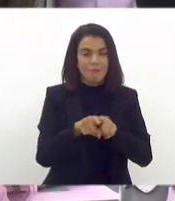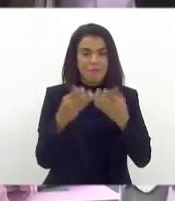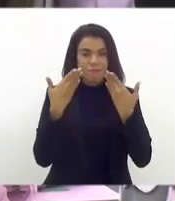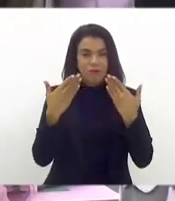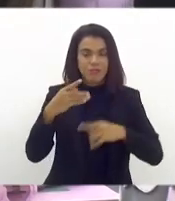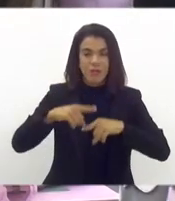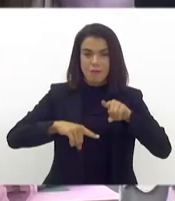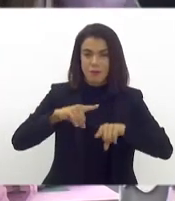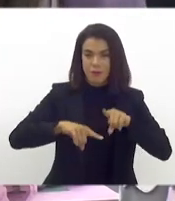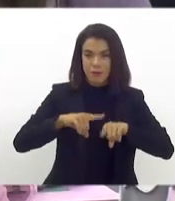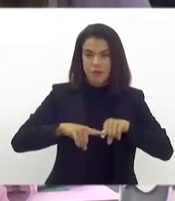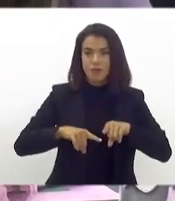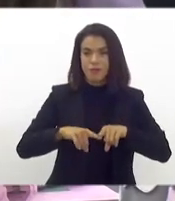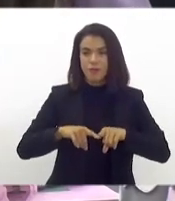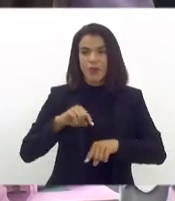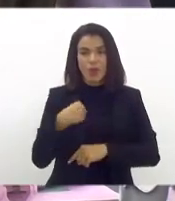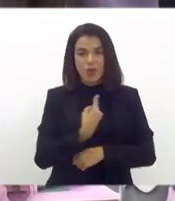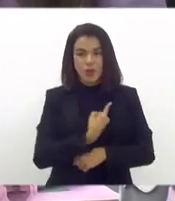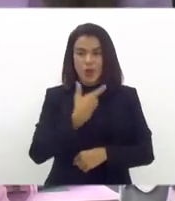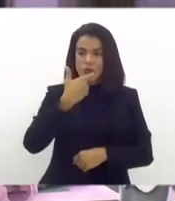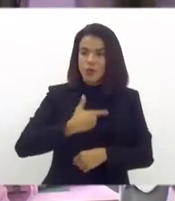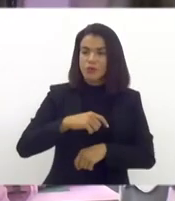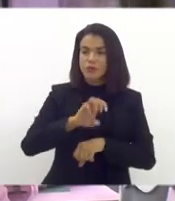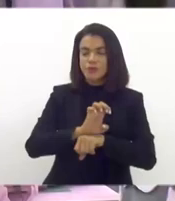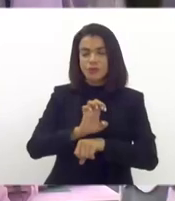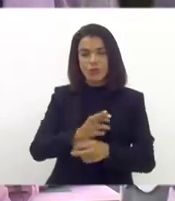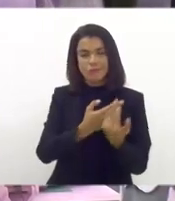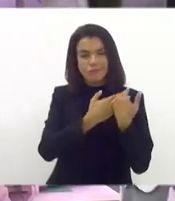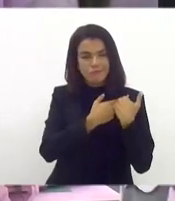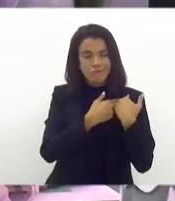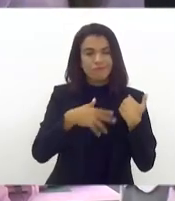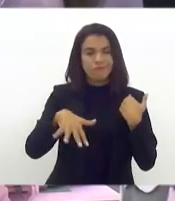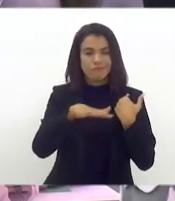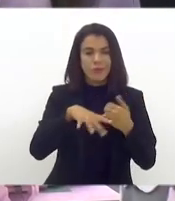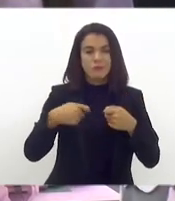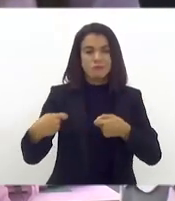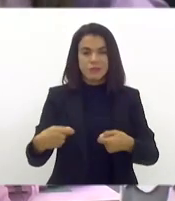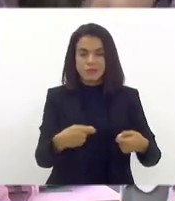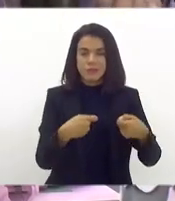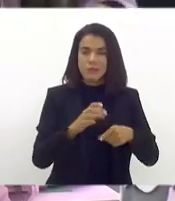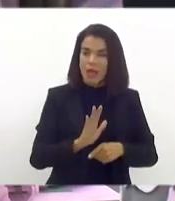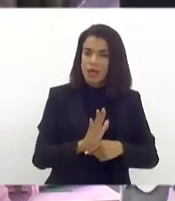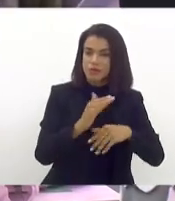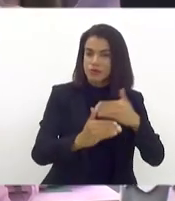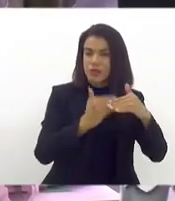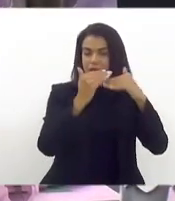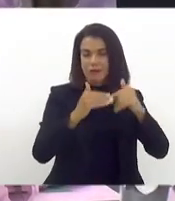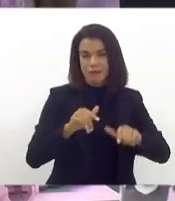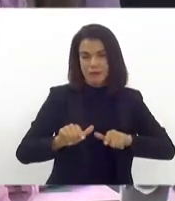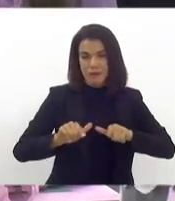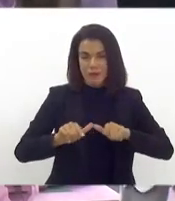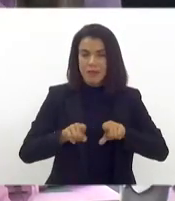E nós como um Estado responsável nessa situação, precisamos ajudá-los a trabalhar e